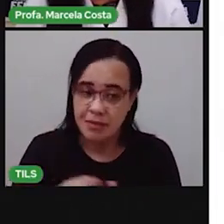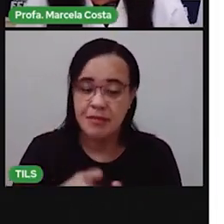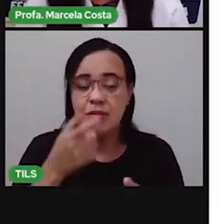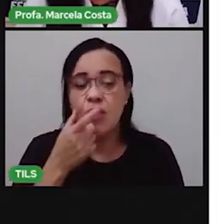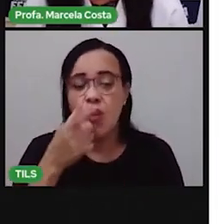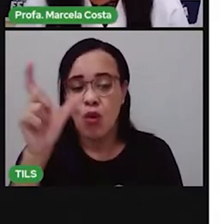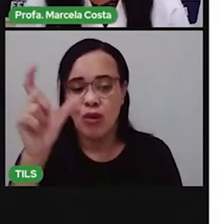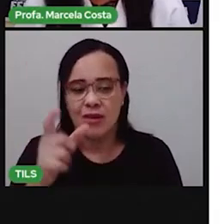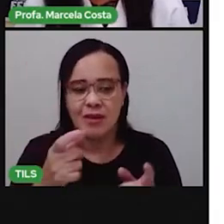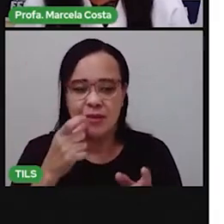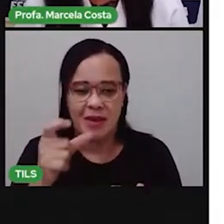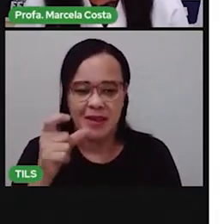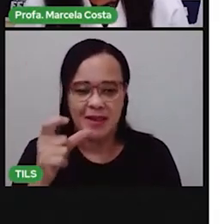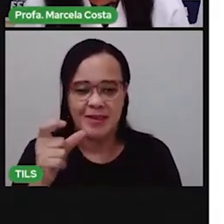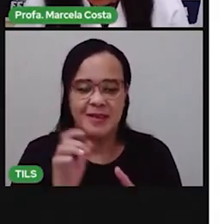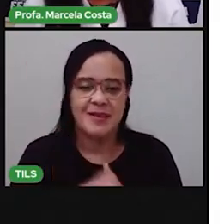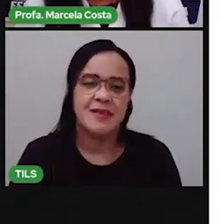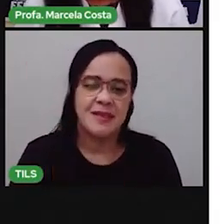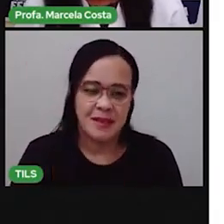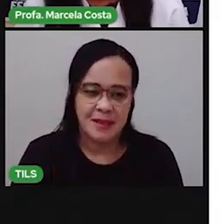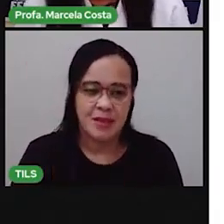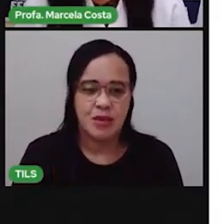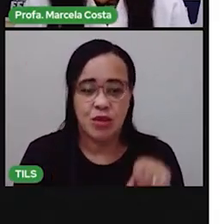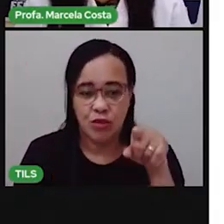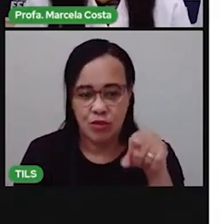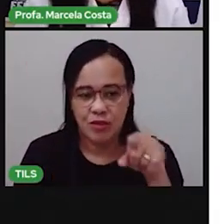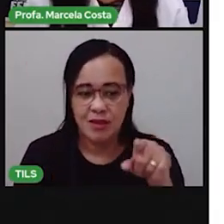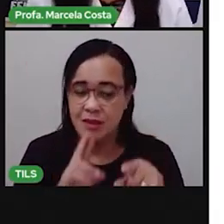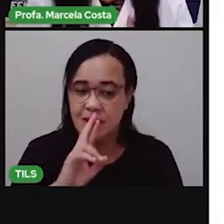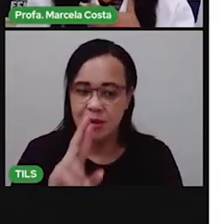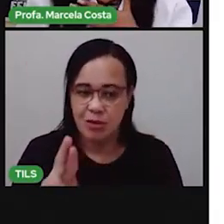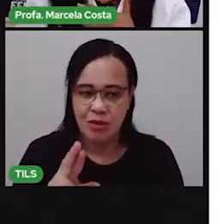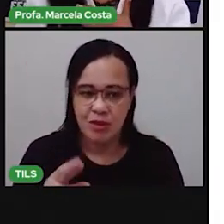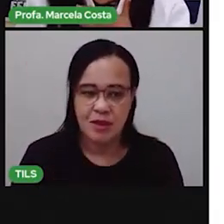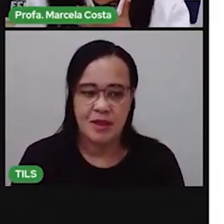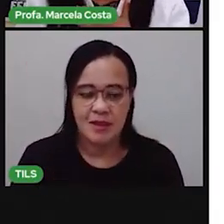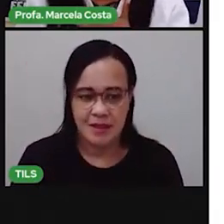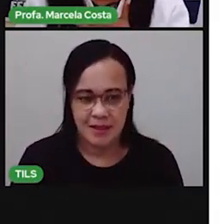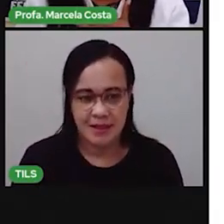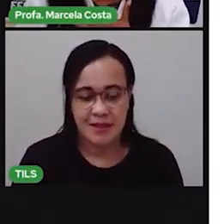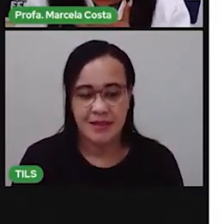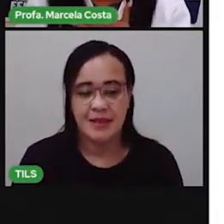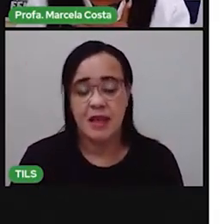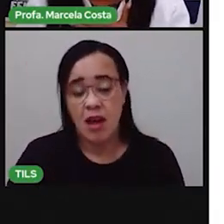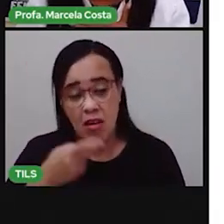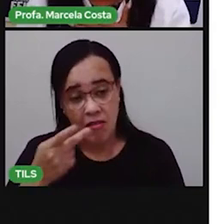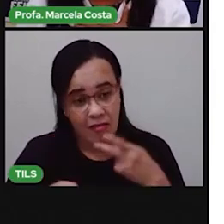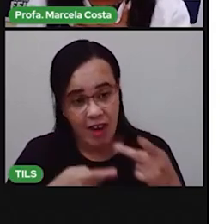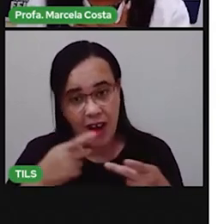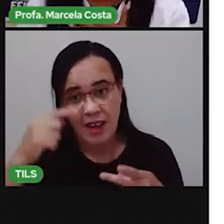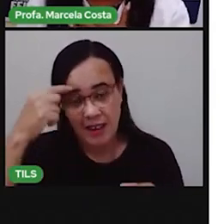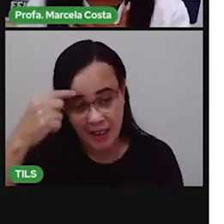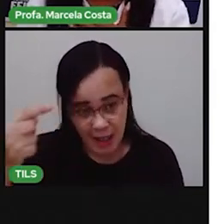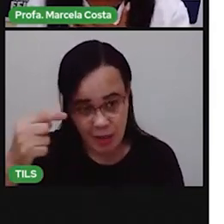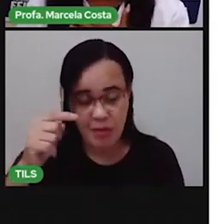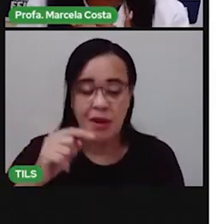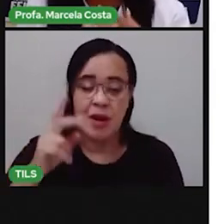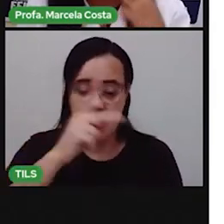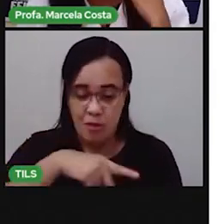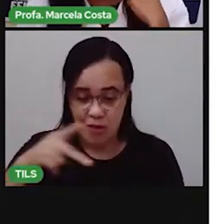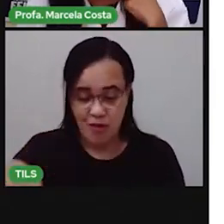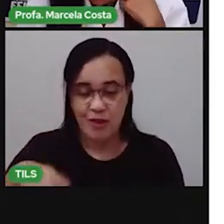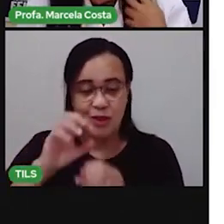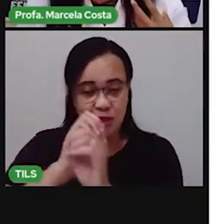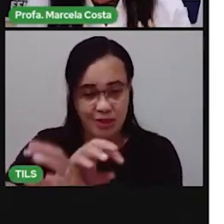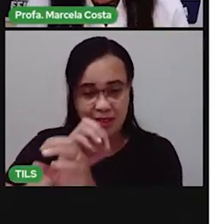Vou falar a parlenda. E você responde de casa. Eu falo a fala do mestre e você a fala do aprendiz, que